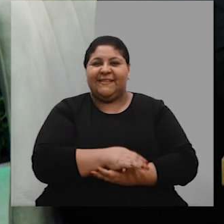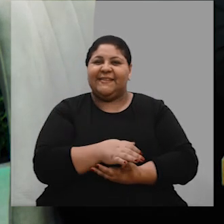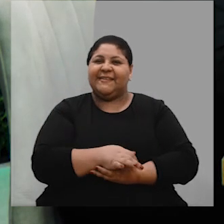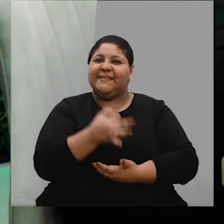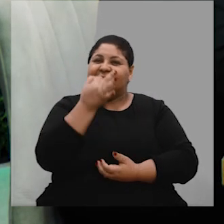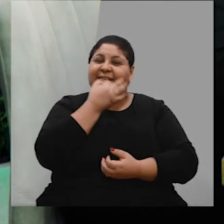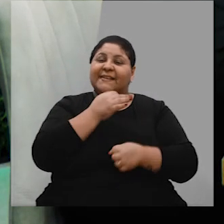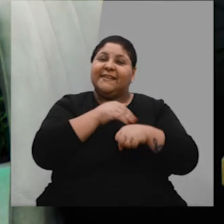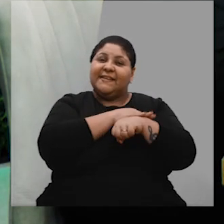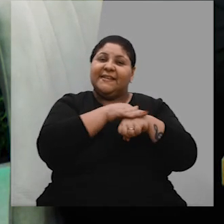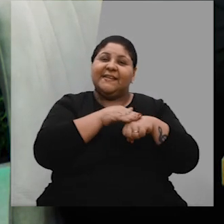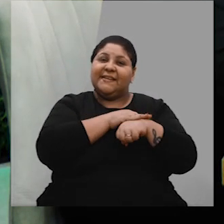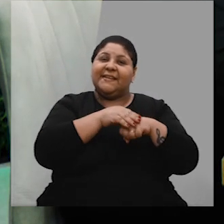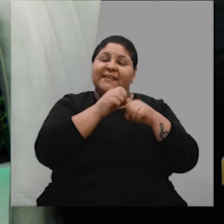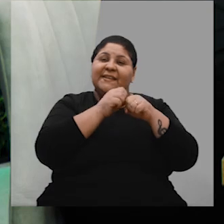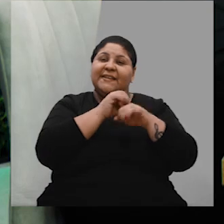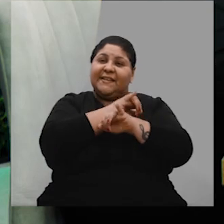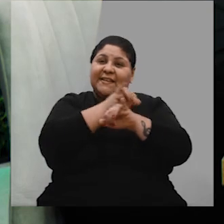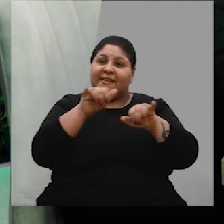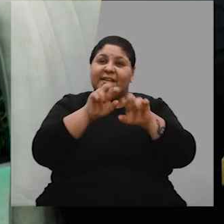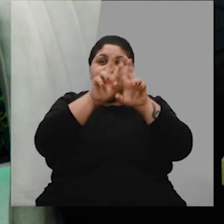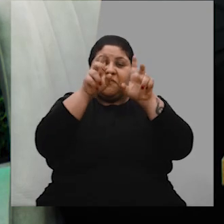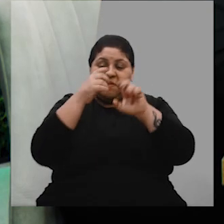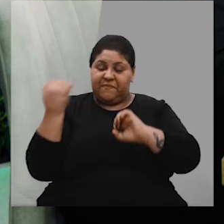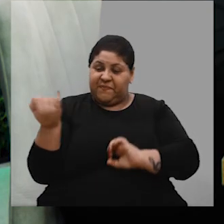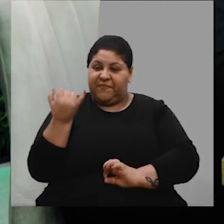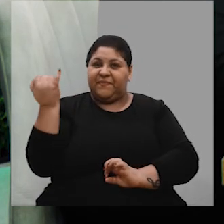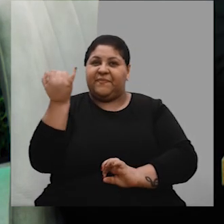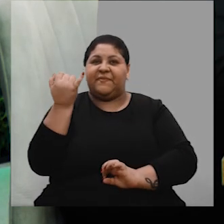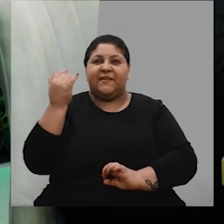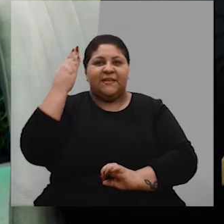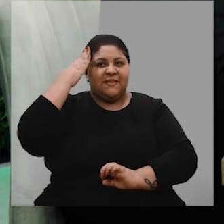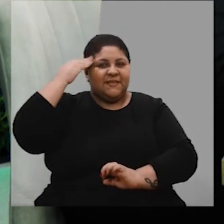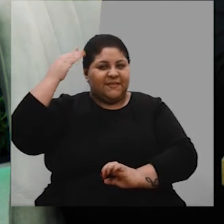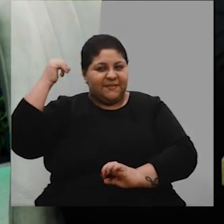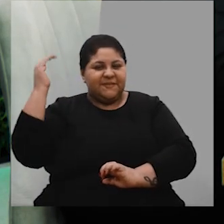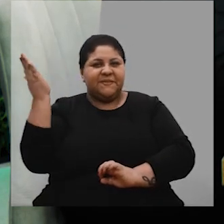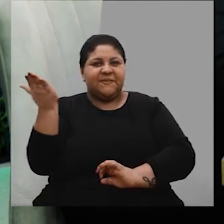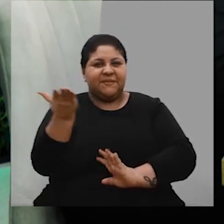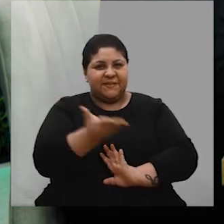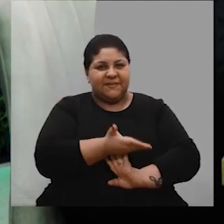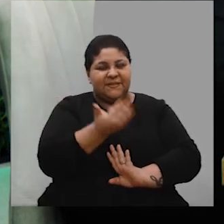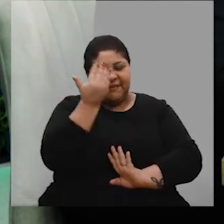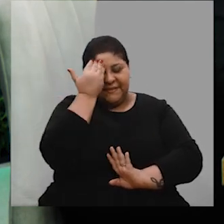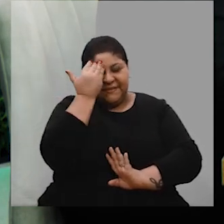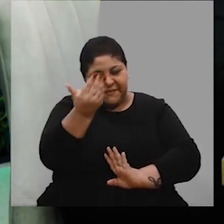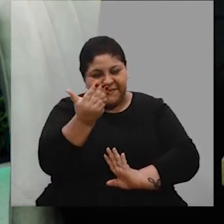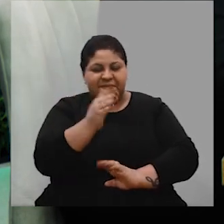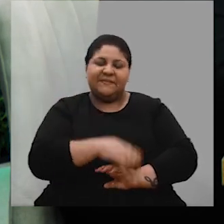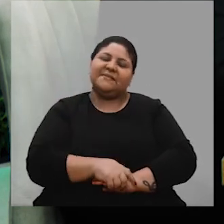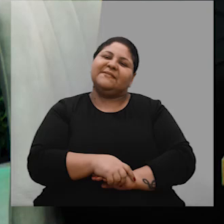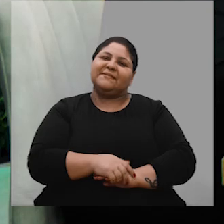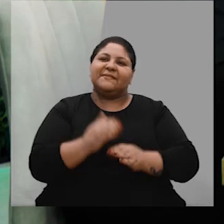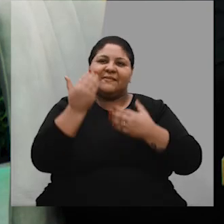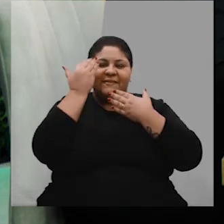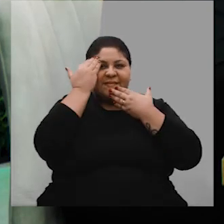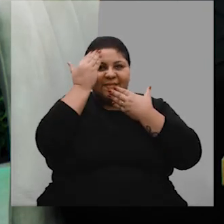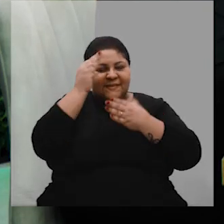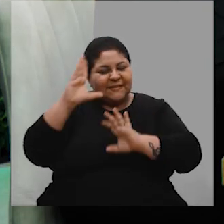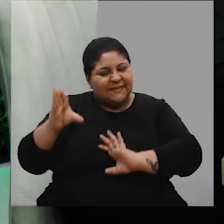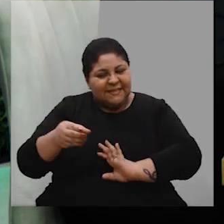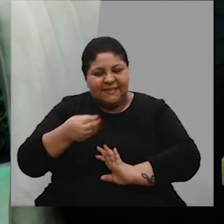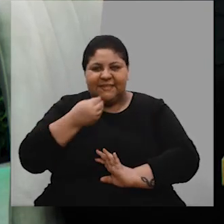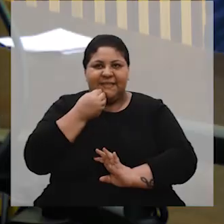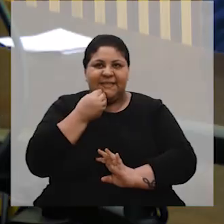nosso Caxias Conversa, falando sobre um tema tão importante como esse. Sucesso a cada uma de vocês. Muito obrigada. Obrigada a vocês